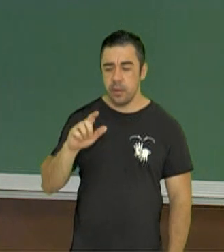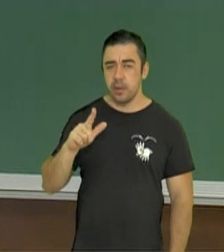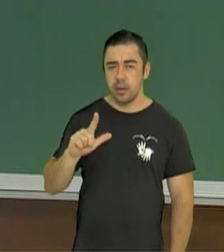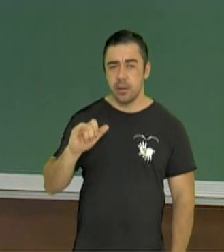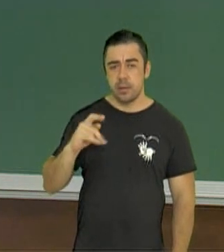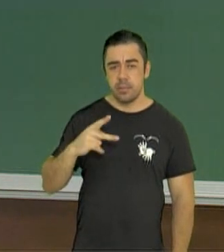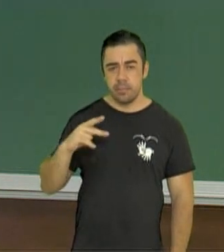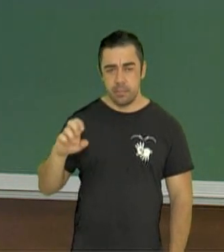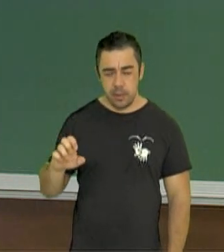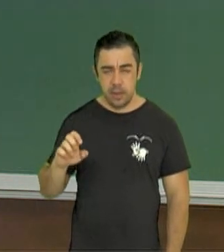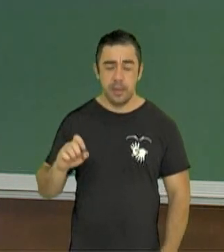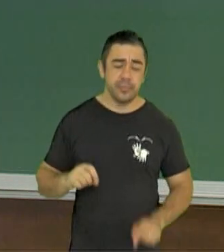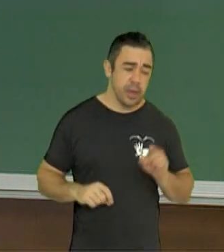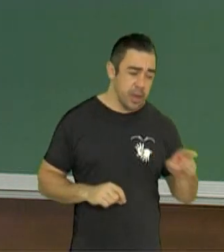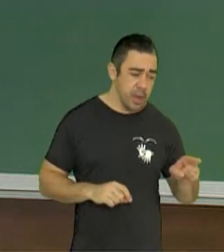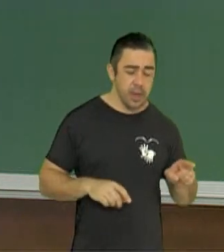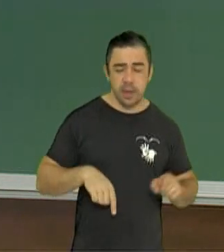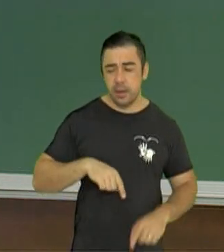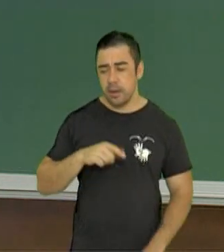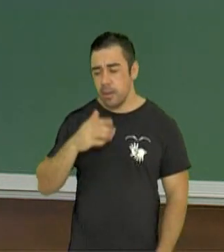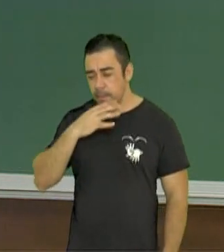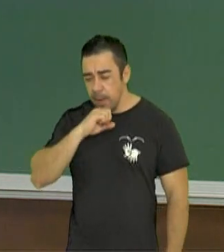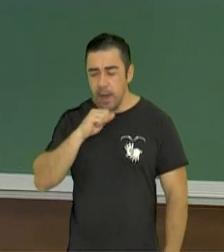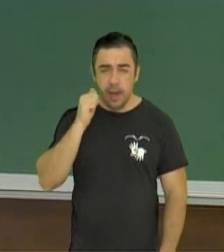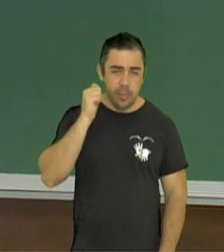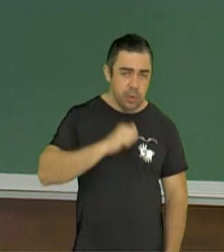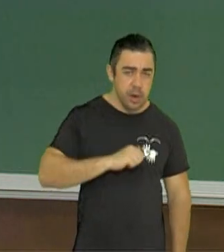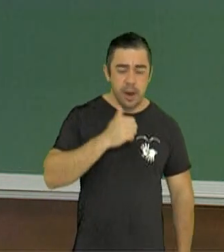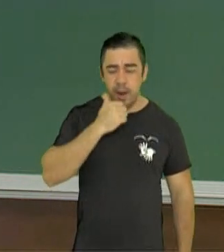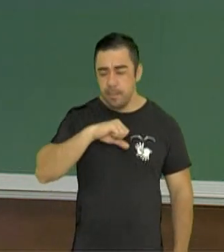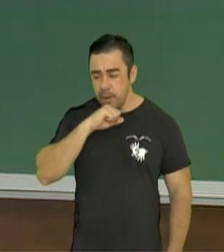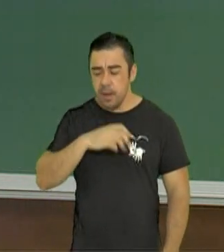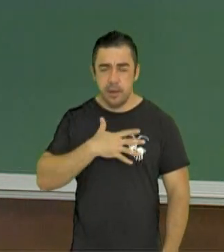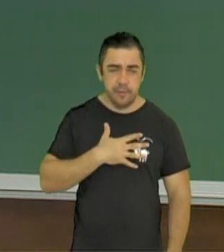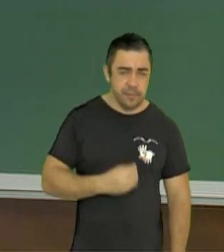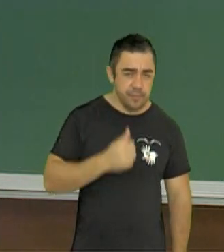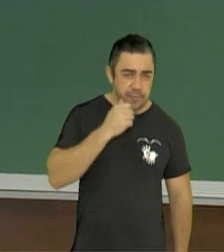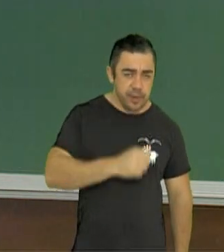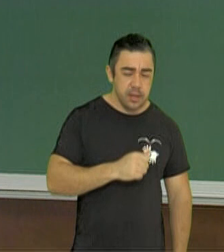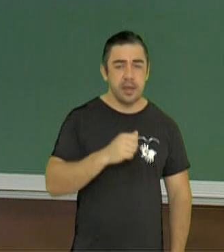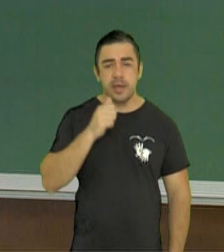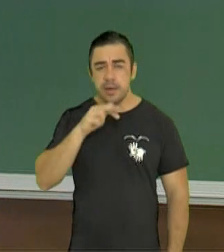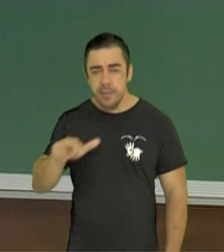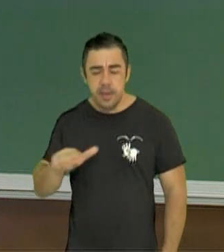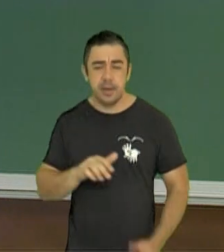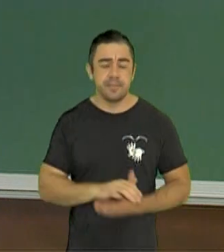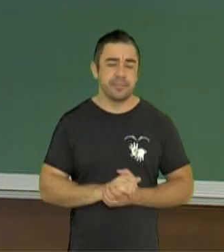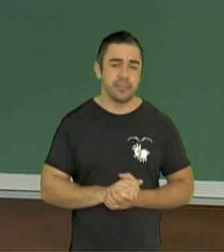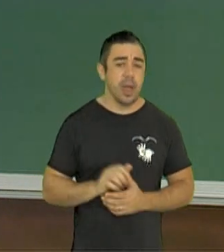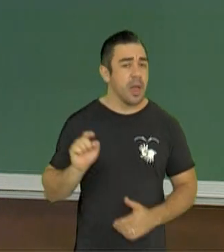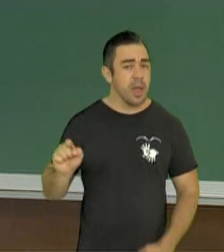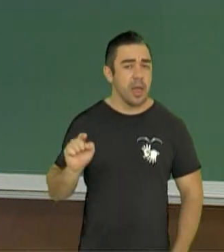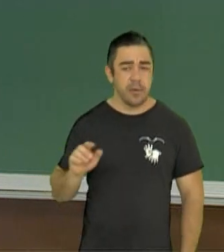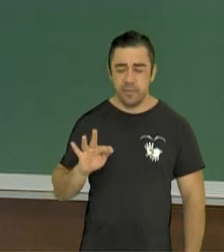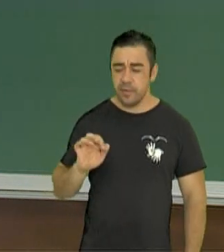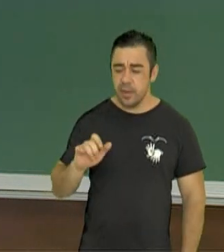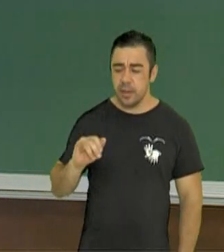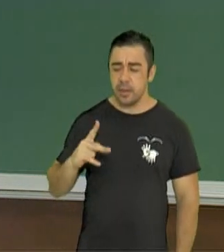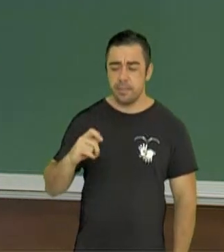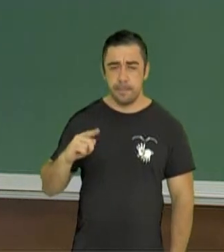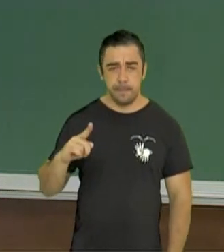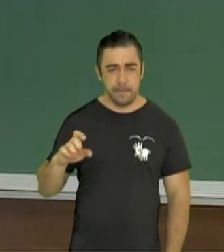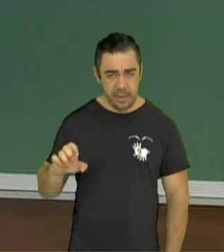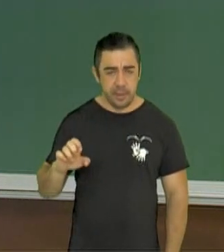são chamados de ele, o pai, a mulher, a mãe, a filha, a irmã. Mesmo Felipe frequentemente aparece como o filho,